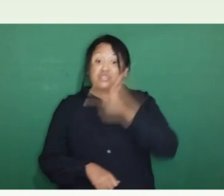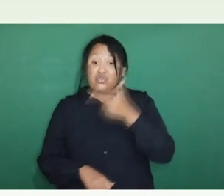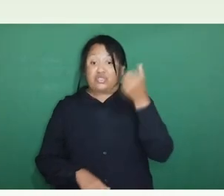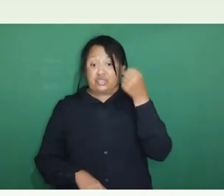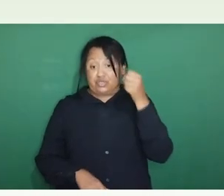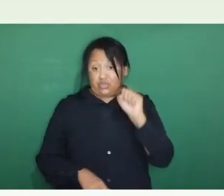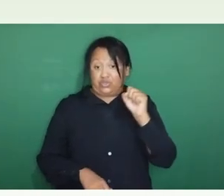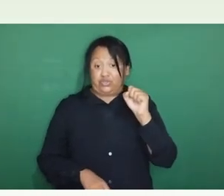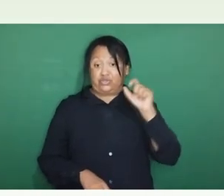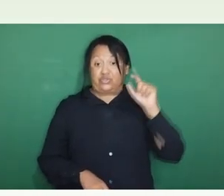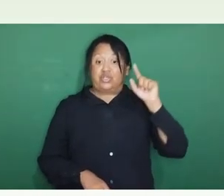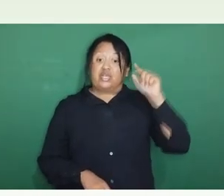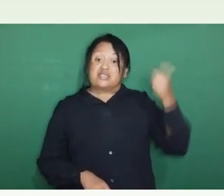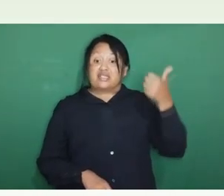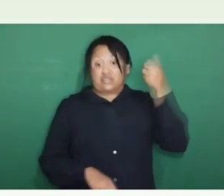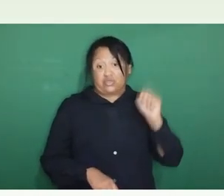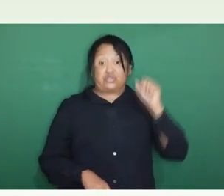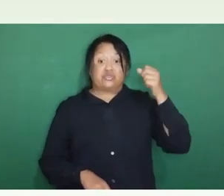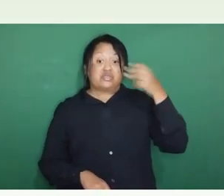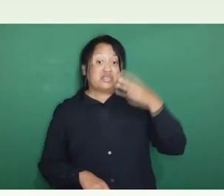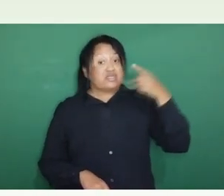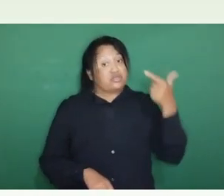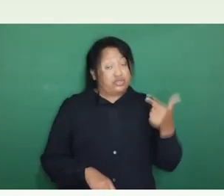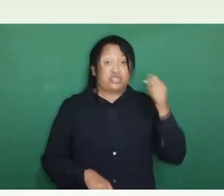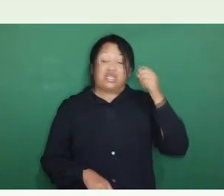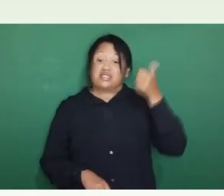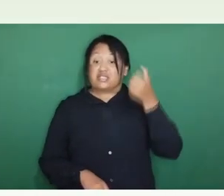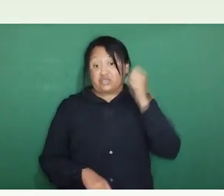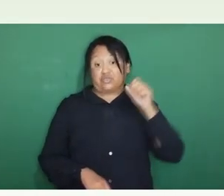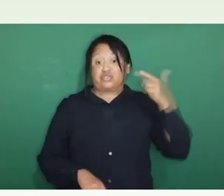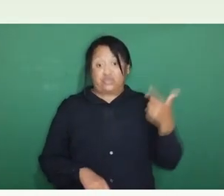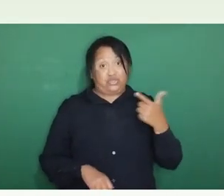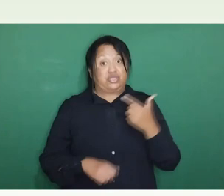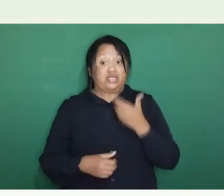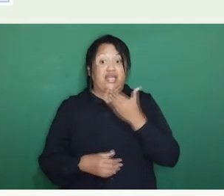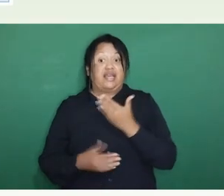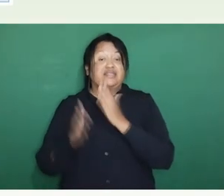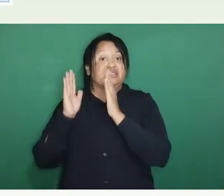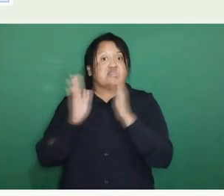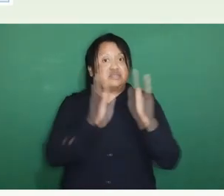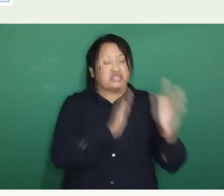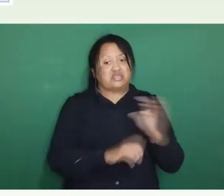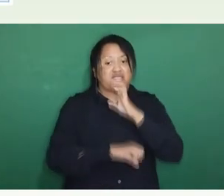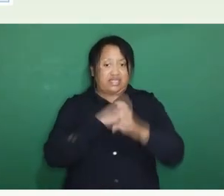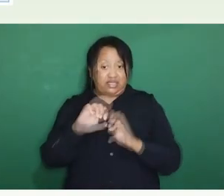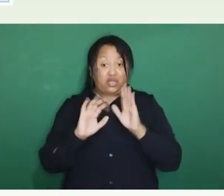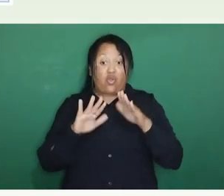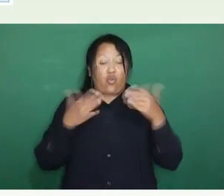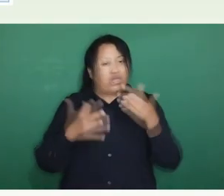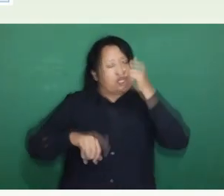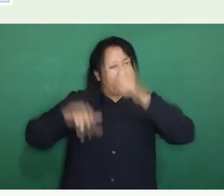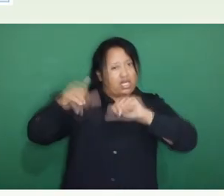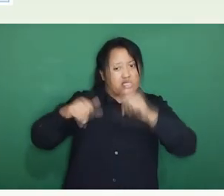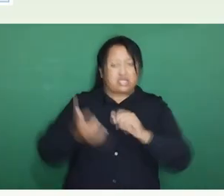18 32 18 e 2 então a distribuição de elétrons quando a gente